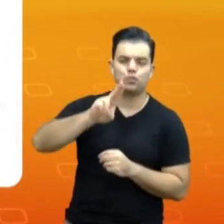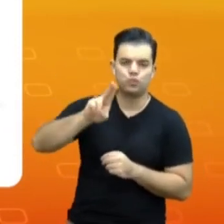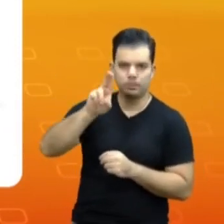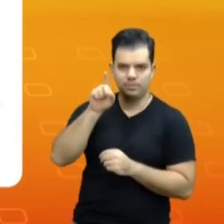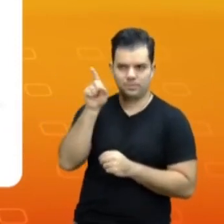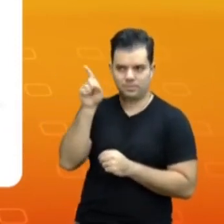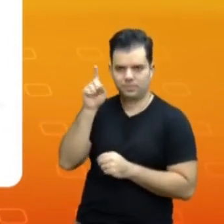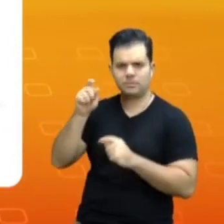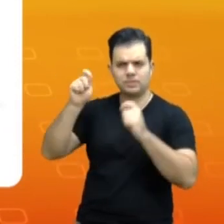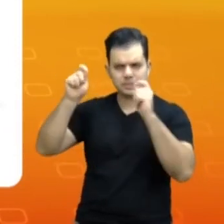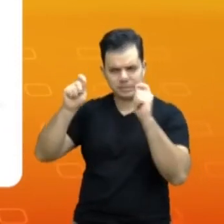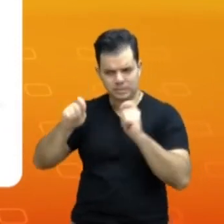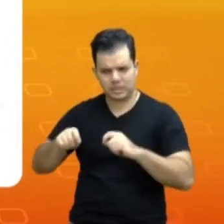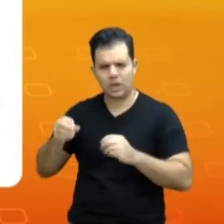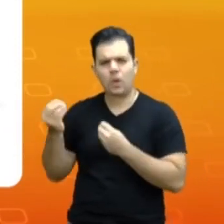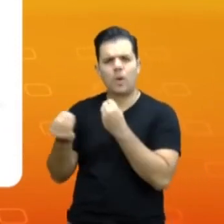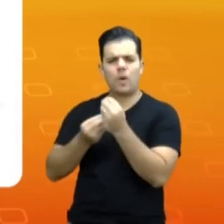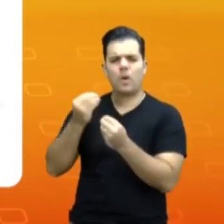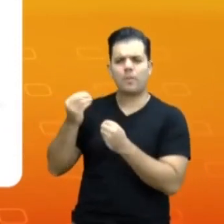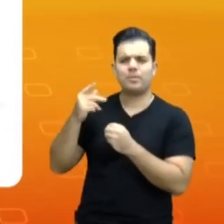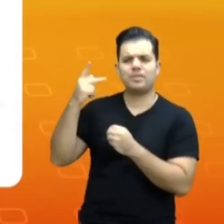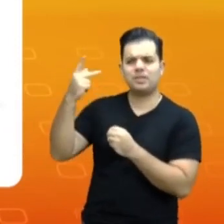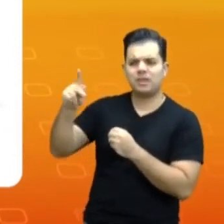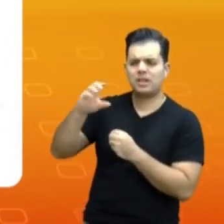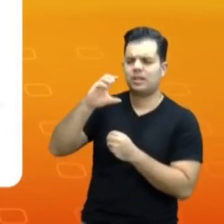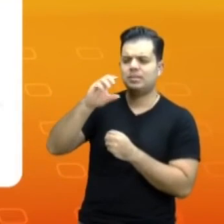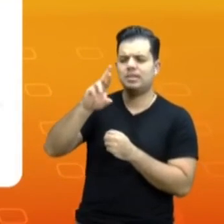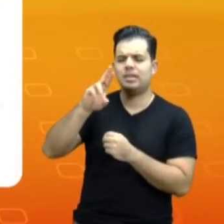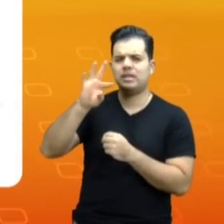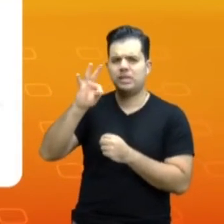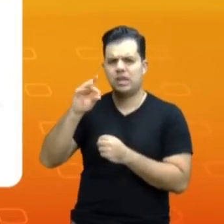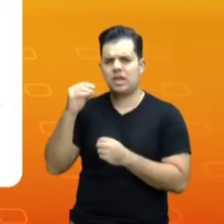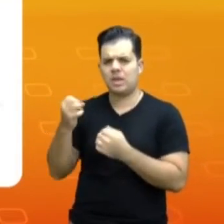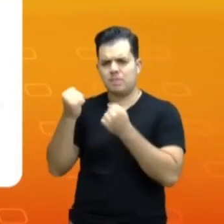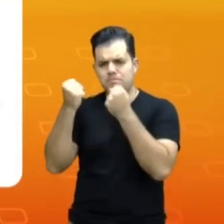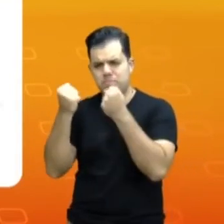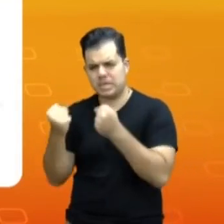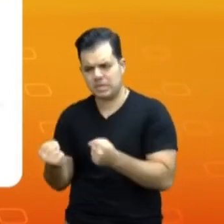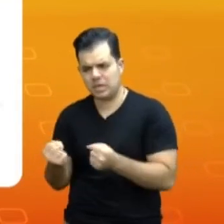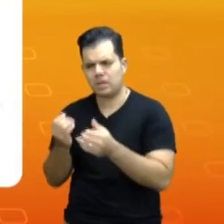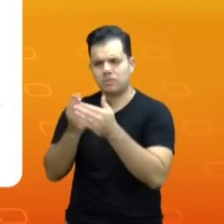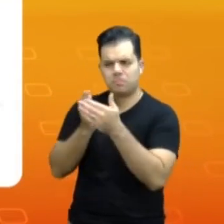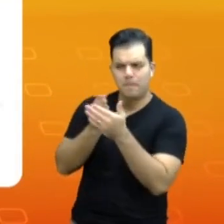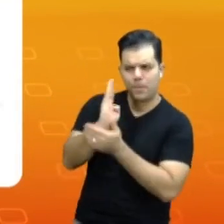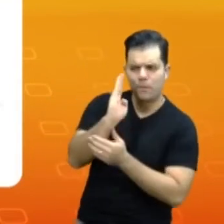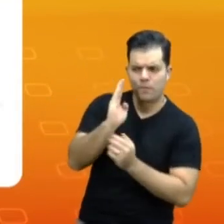considerado, se pode se considerar que o sinal é robusto e a tecnologia está aprovada.